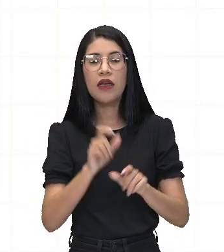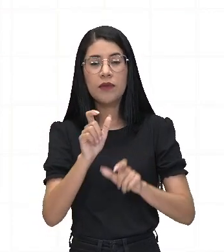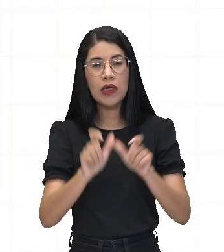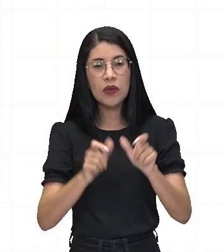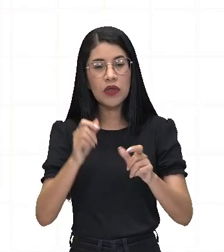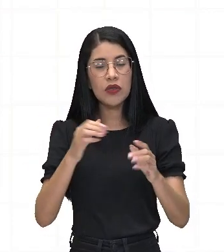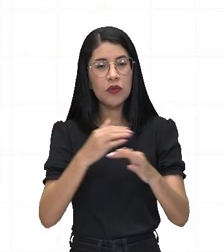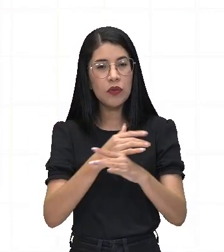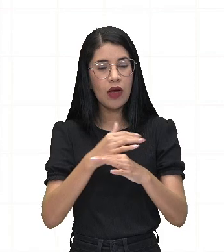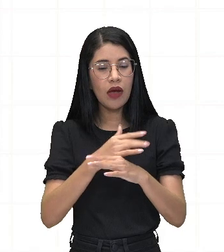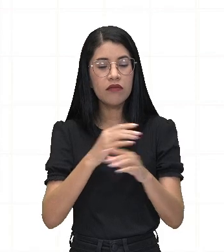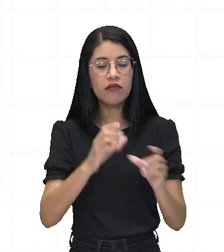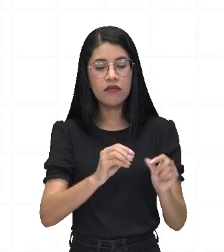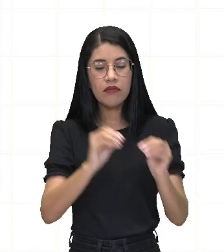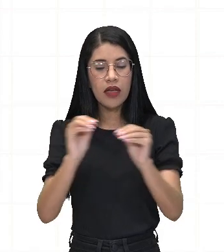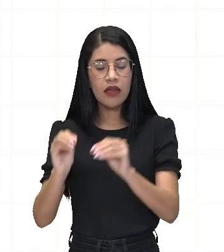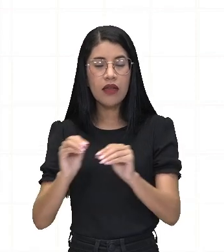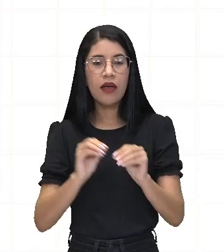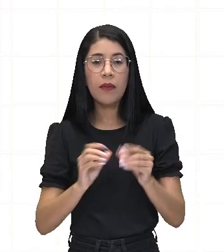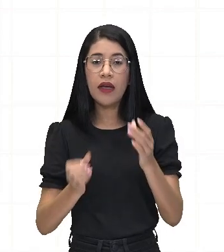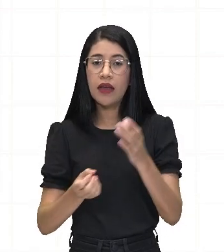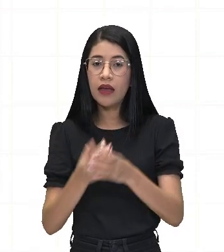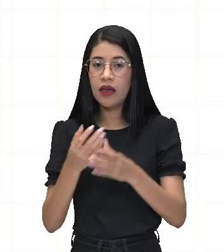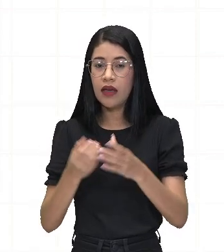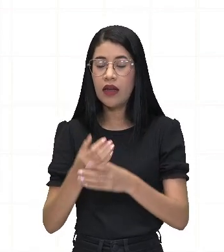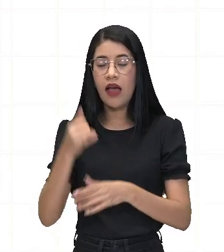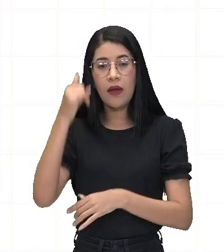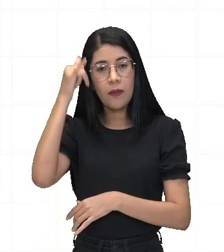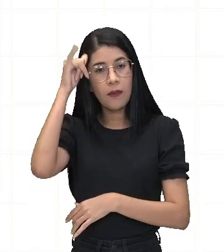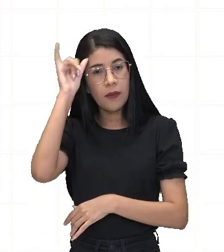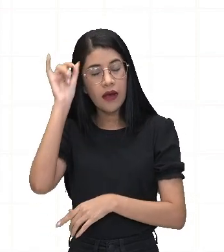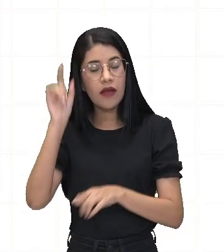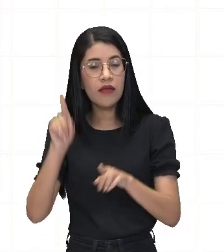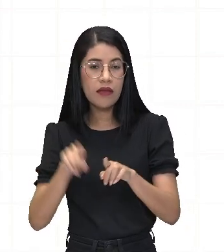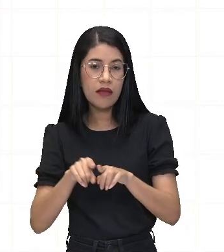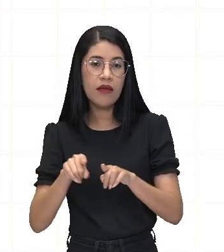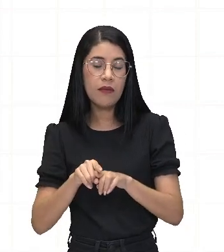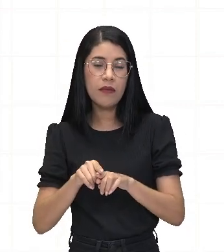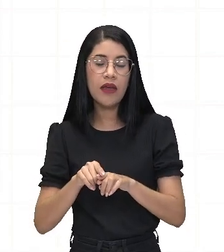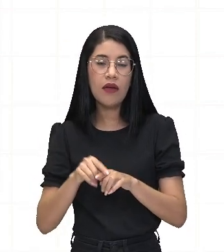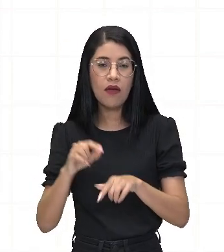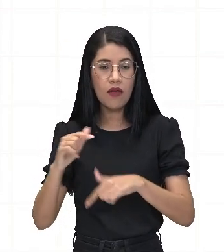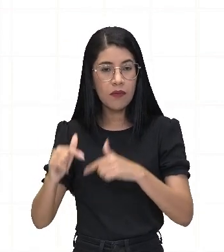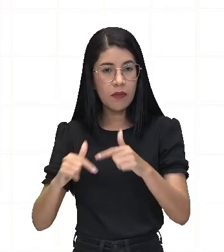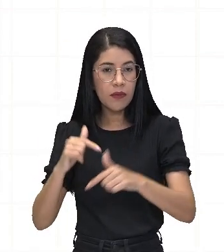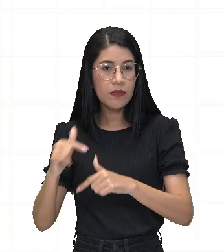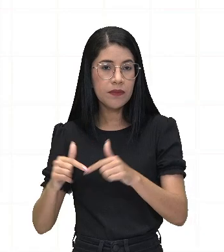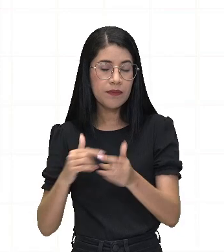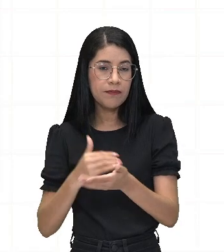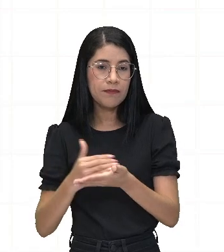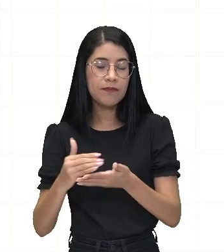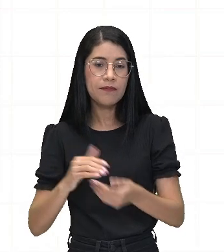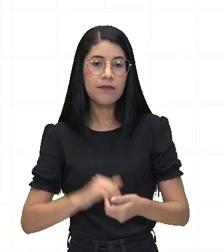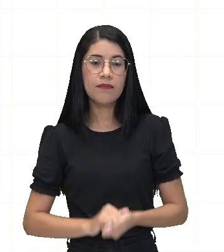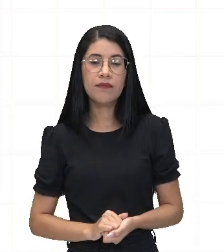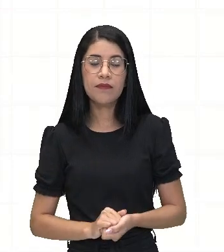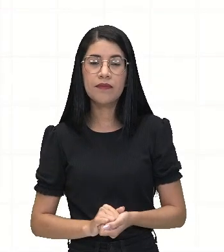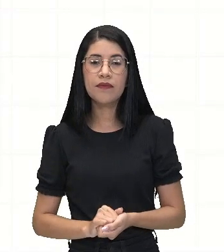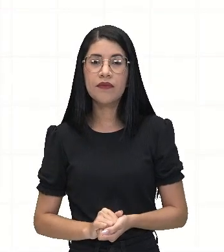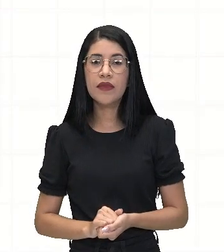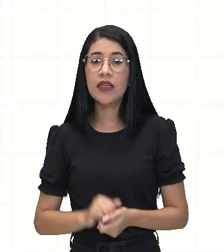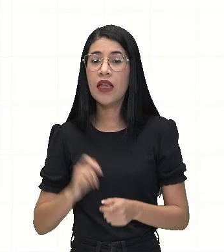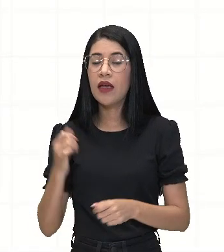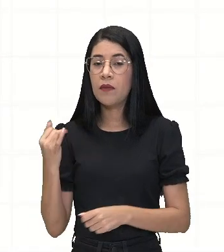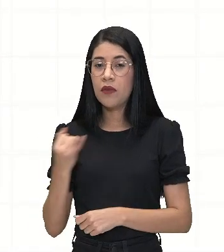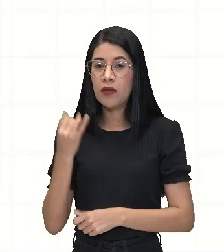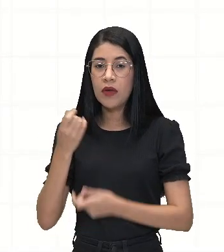aí a criação de animais, né, no crescimento dessa nova atividade da pecuária, atividade econômica importante,